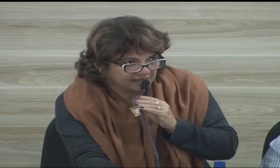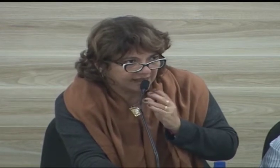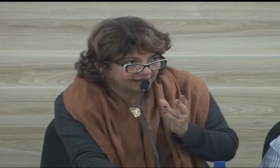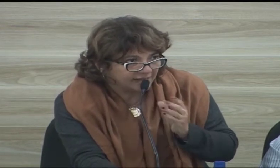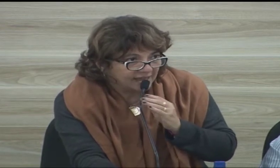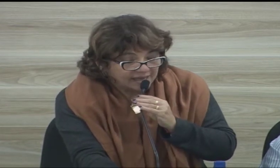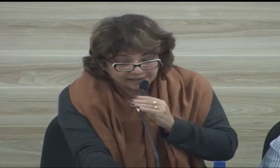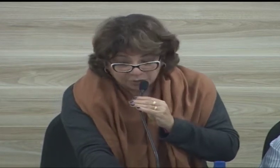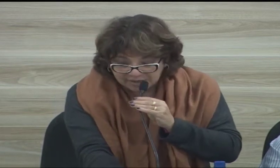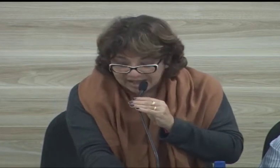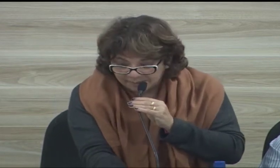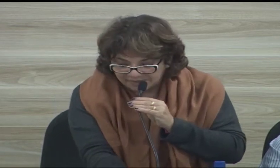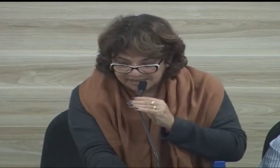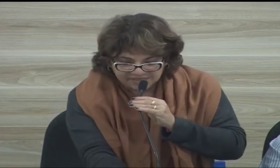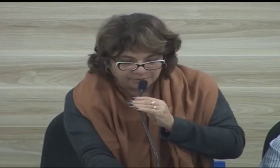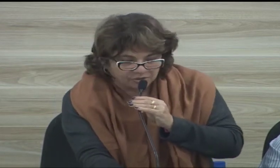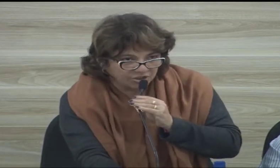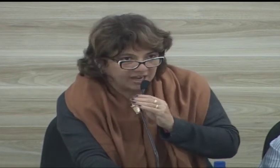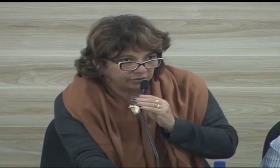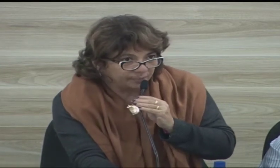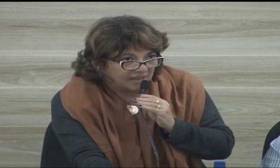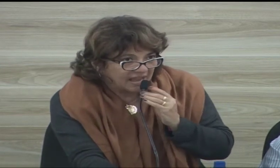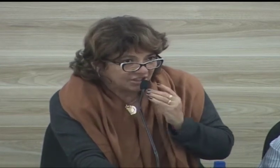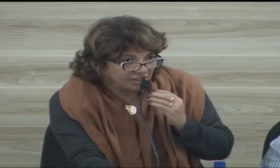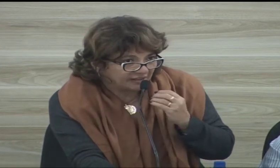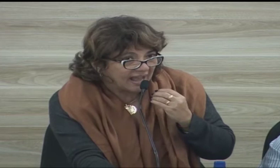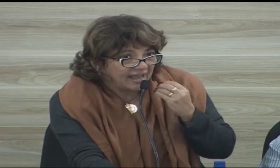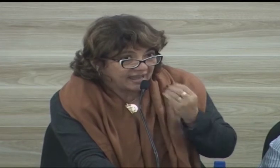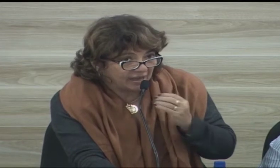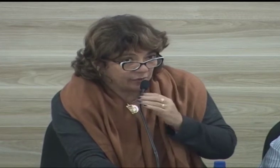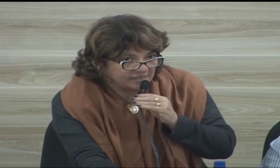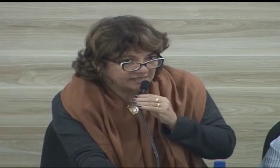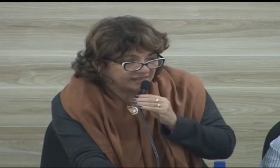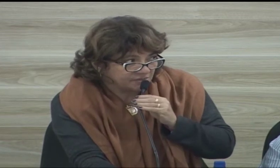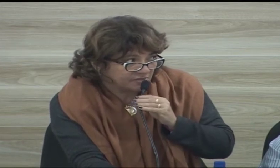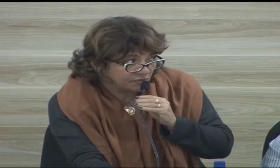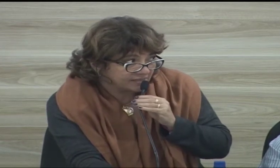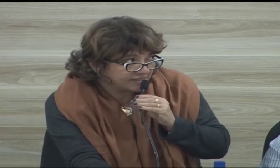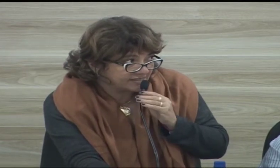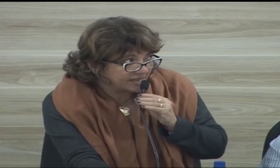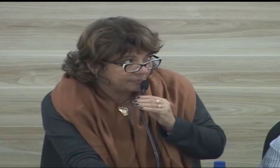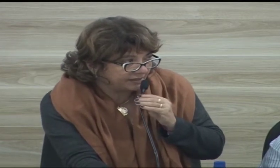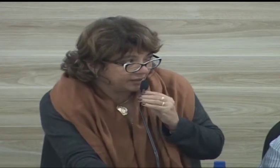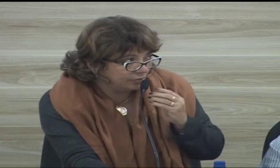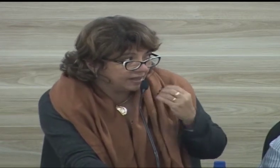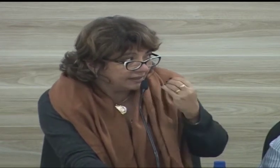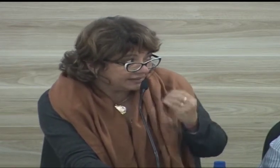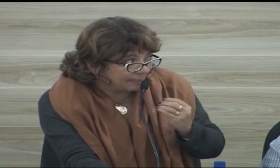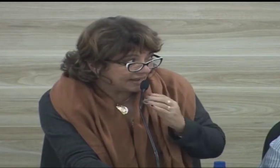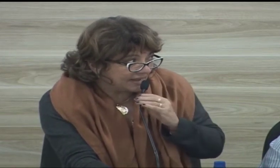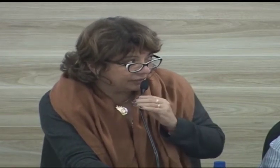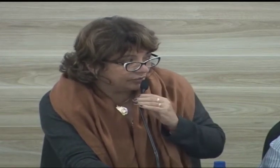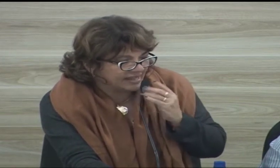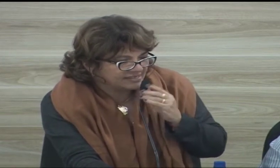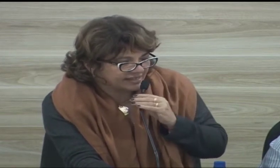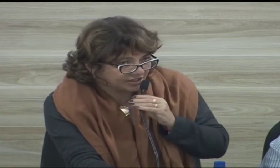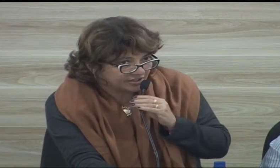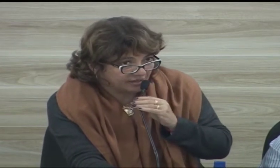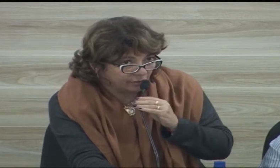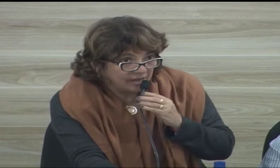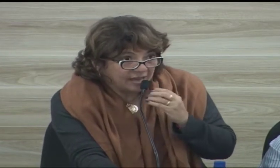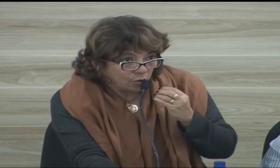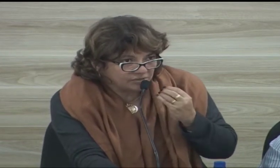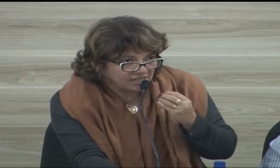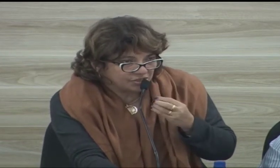sociedade então cabe nesse projeto a gente está reconhecendo as pessoas que sempre estão trabalhando nessa questão